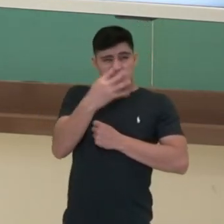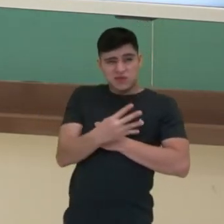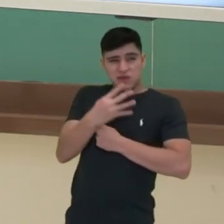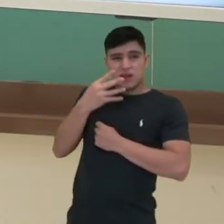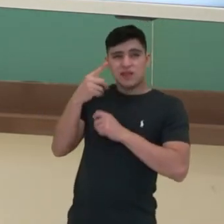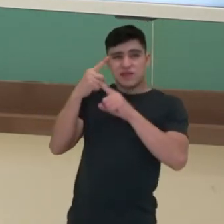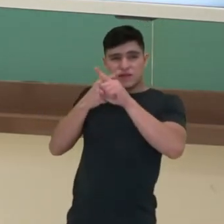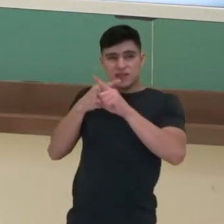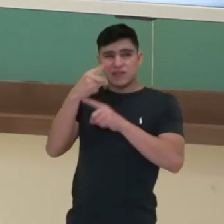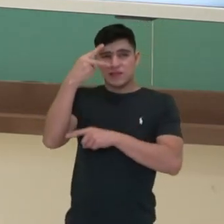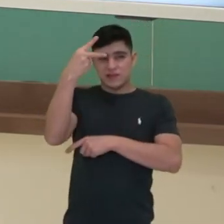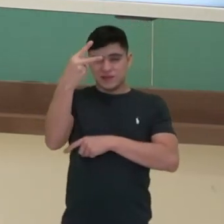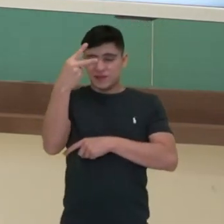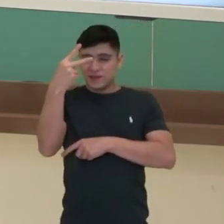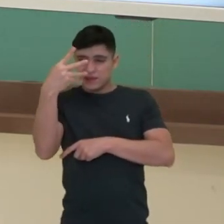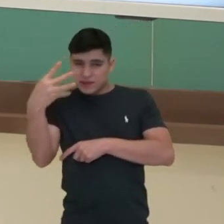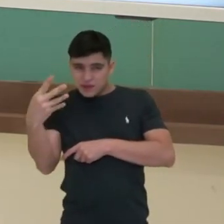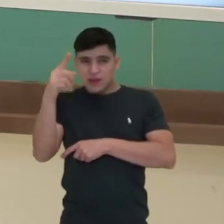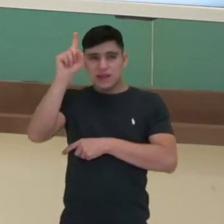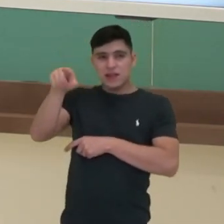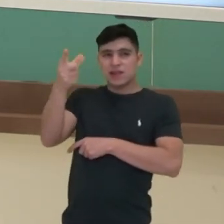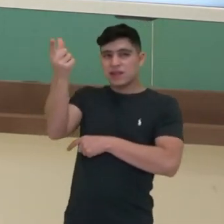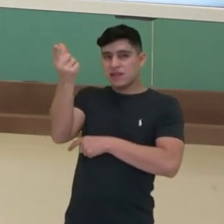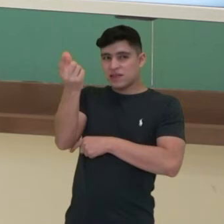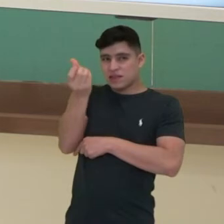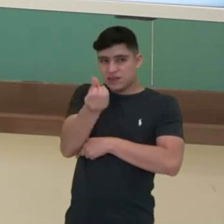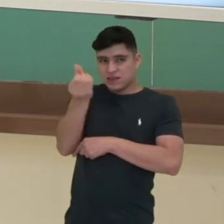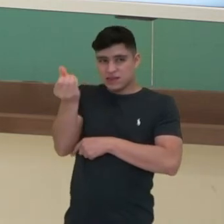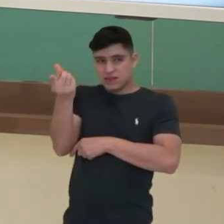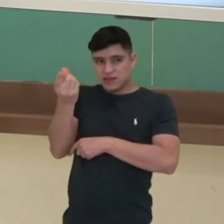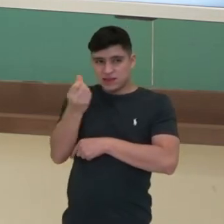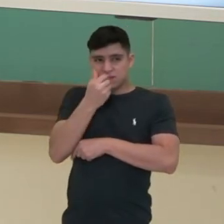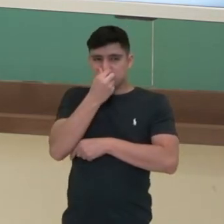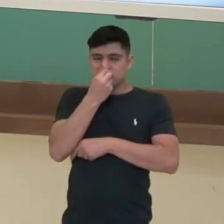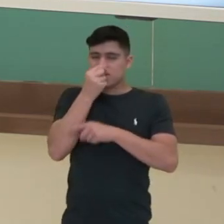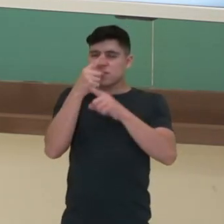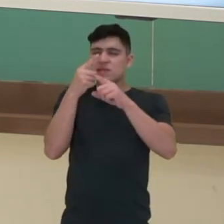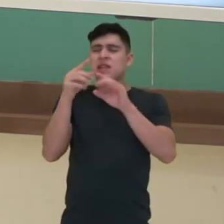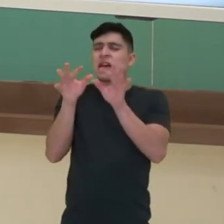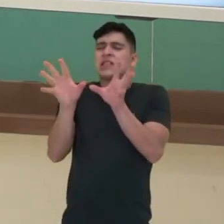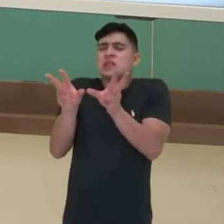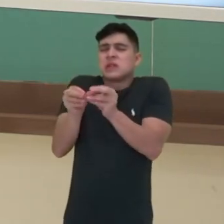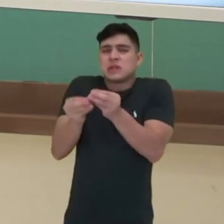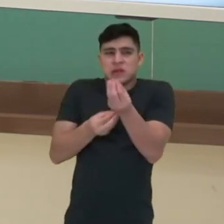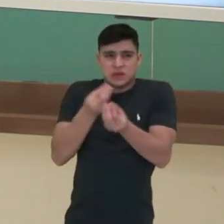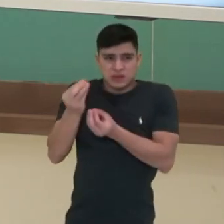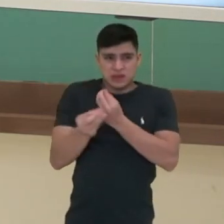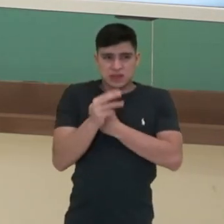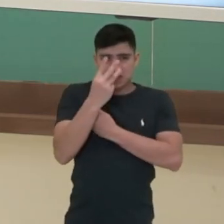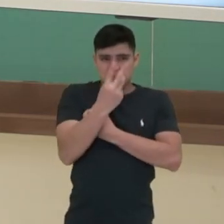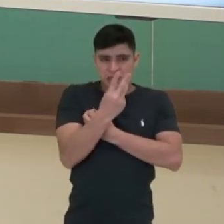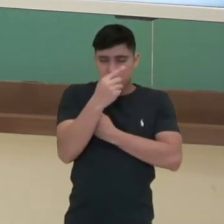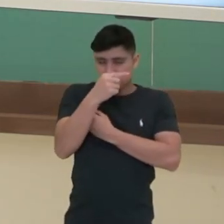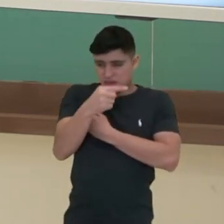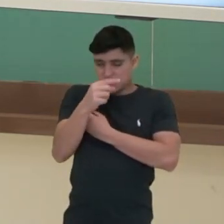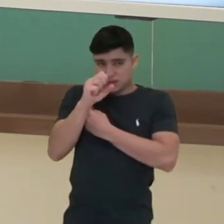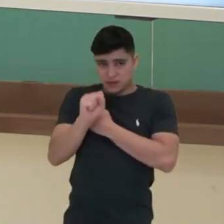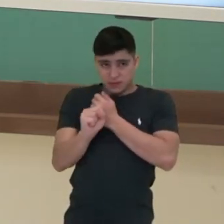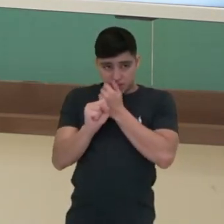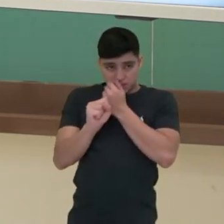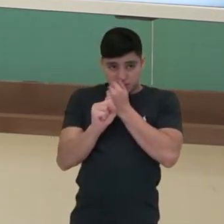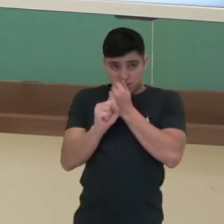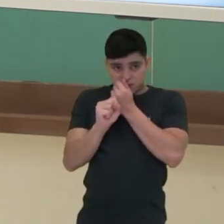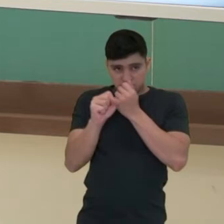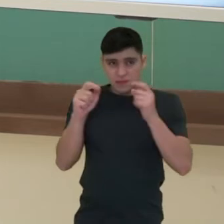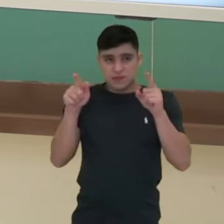em 16, tá? 6 em 16, dá para simplificar? Sim, se simplifica 3 sobre 8. 3